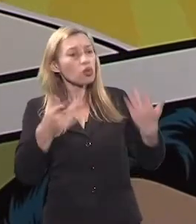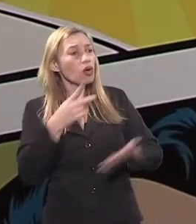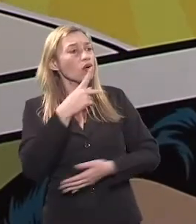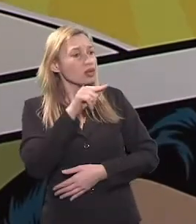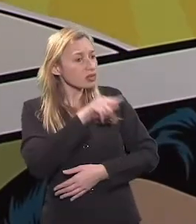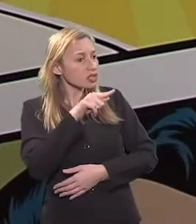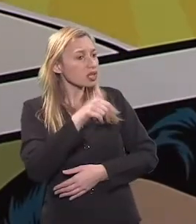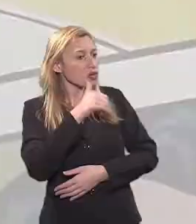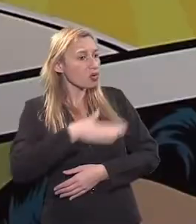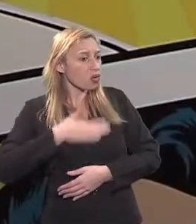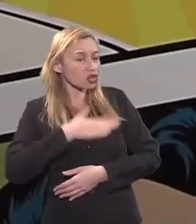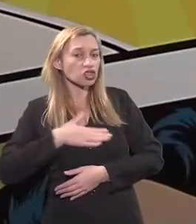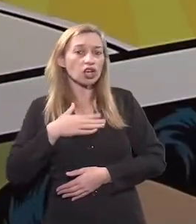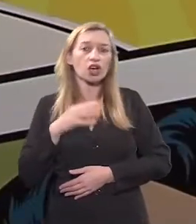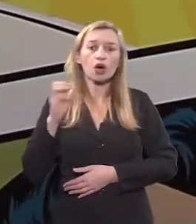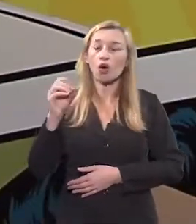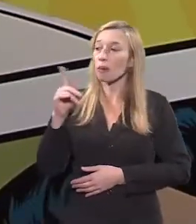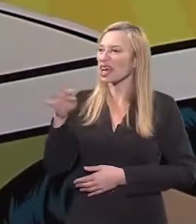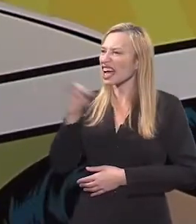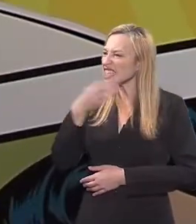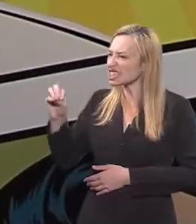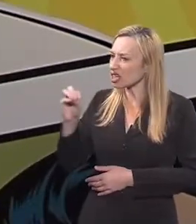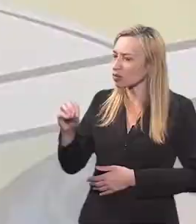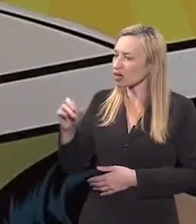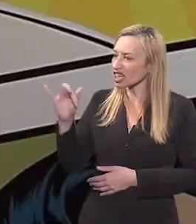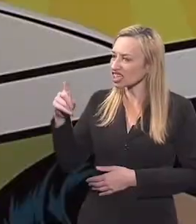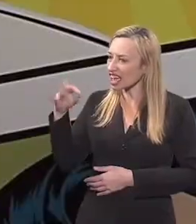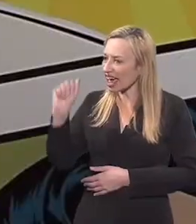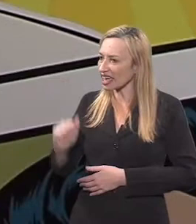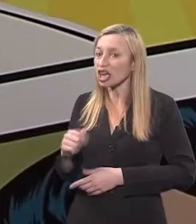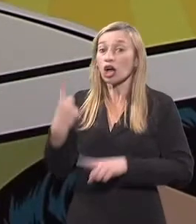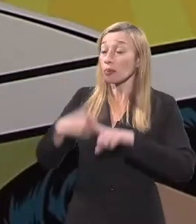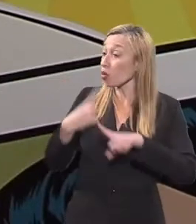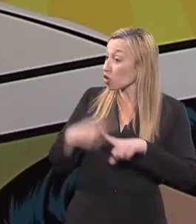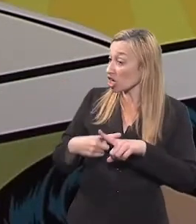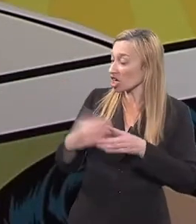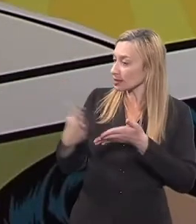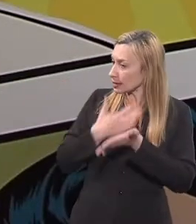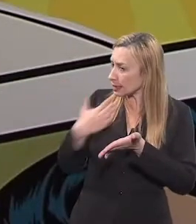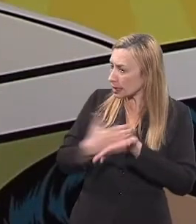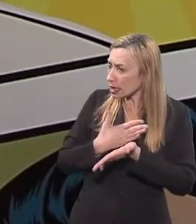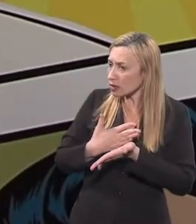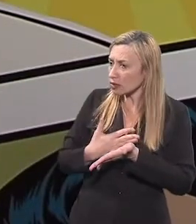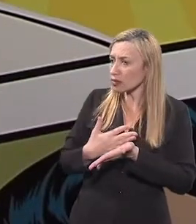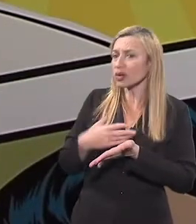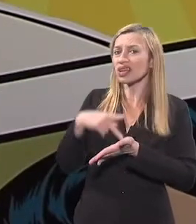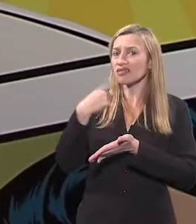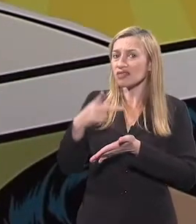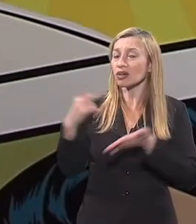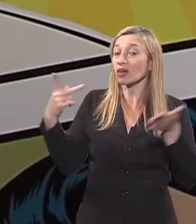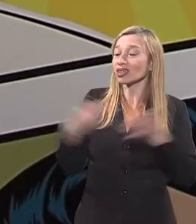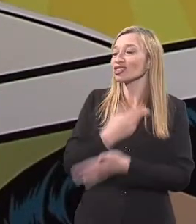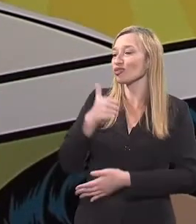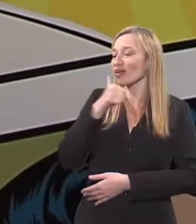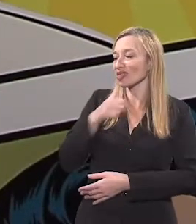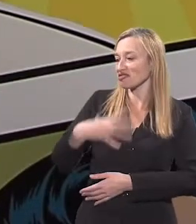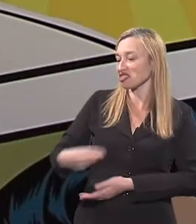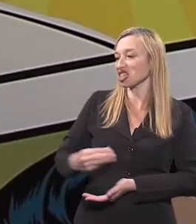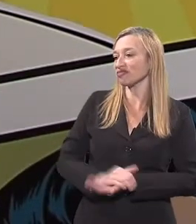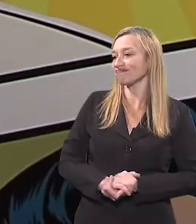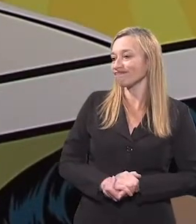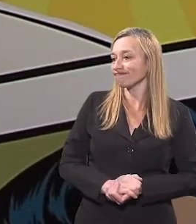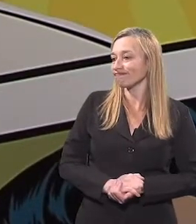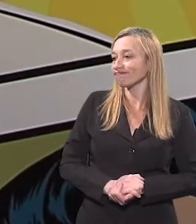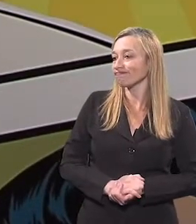a senhora mais gosta? Ela fala de Operação Candelária, porque esse livro retrata o que aconteceu com a minha